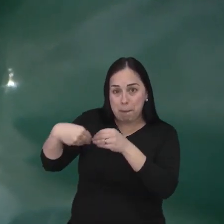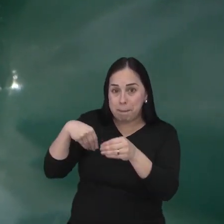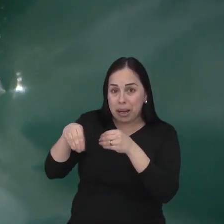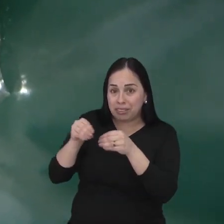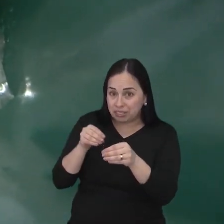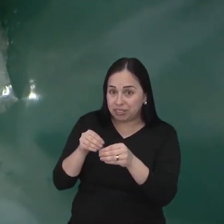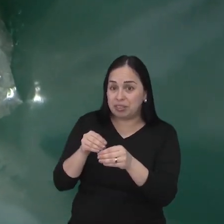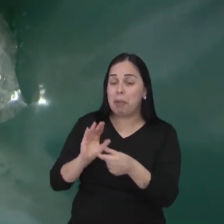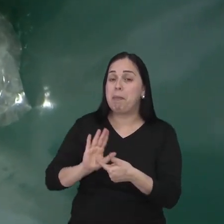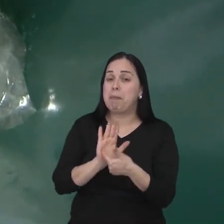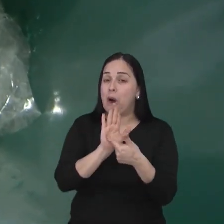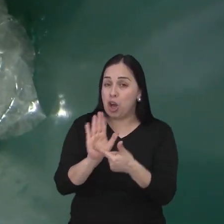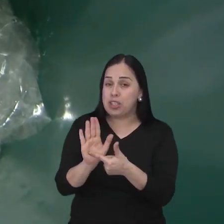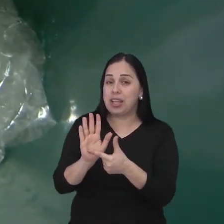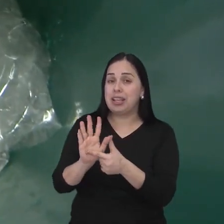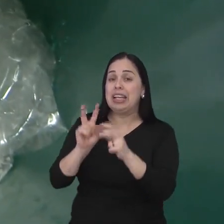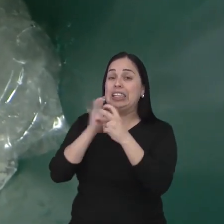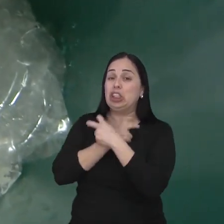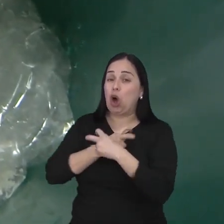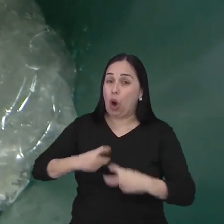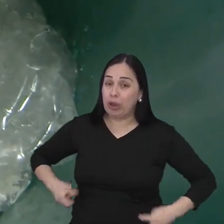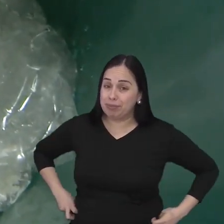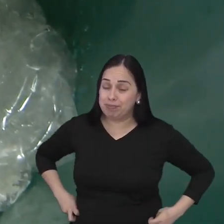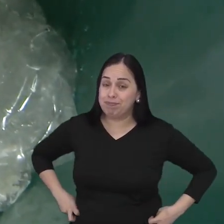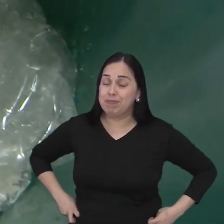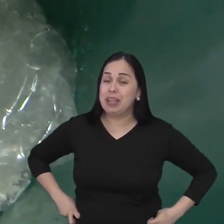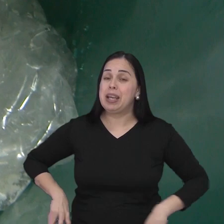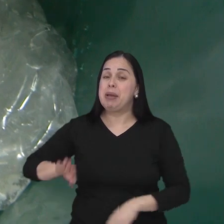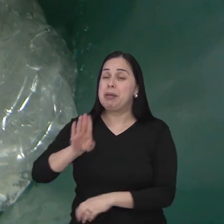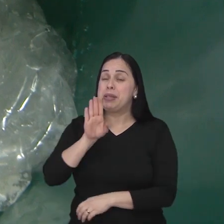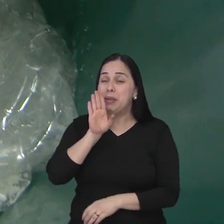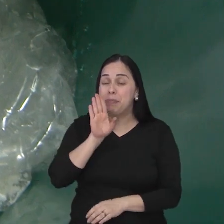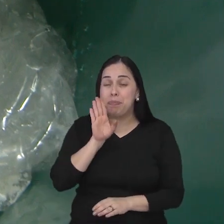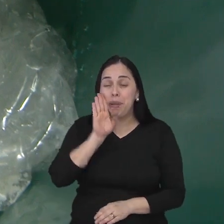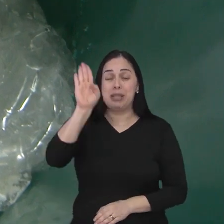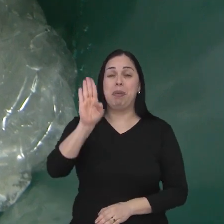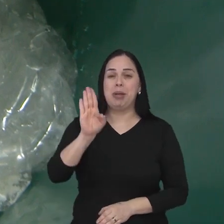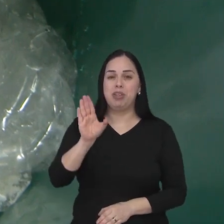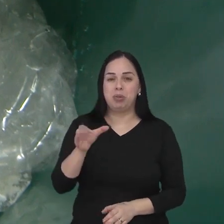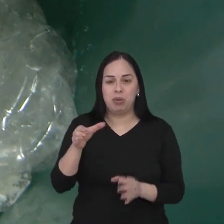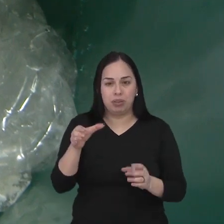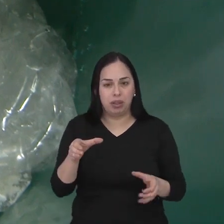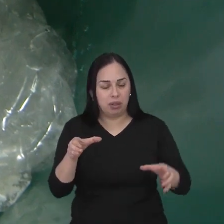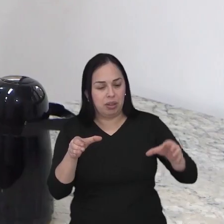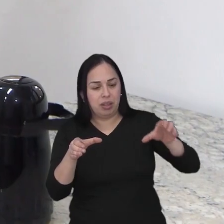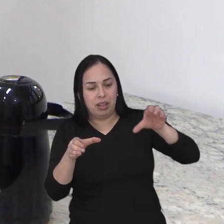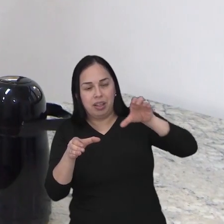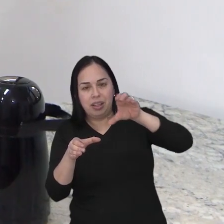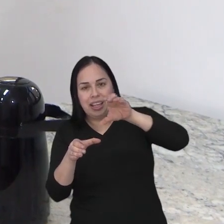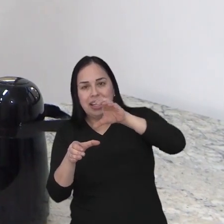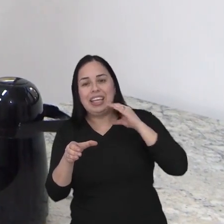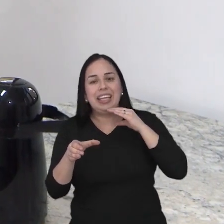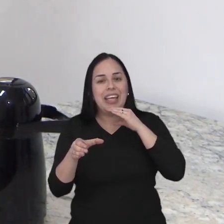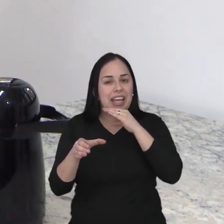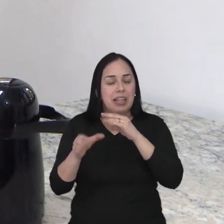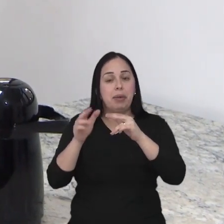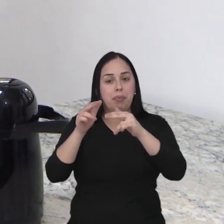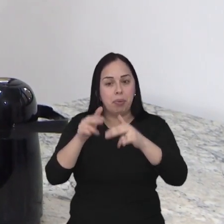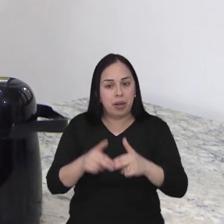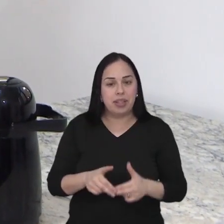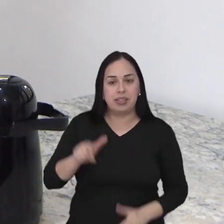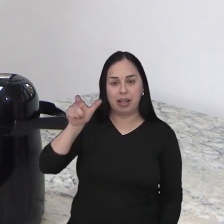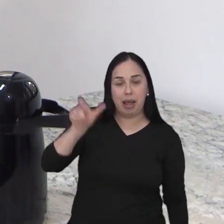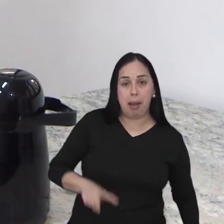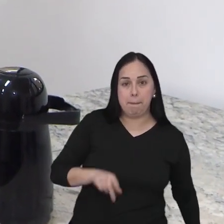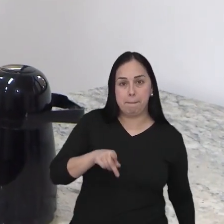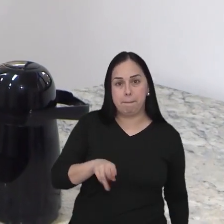descartáveis feitos de plástico apresentam riscos à saúde, especialmente quando são aquecidos. E foi exatamente por